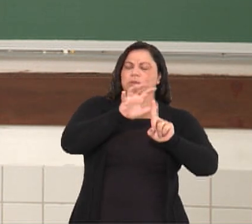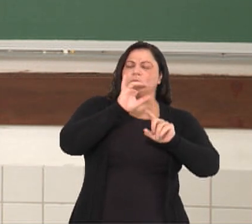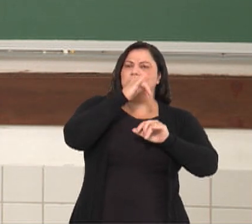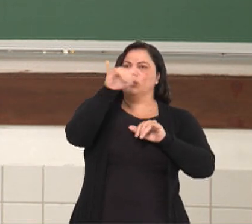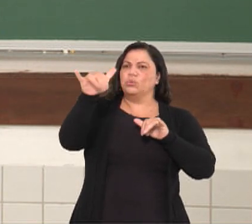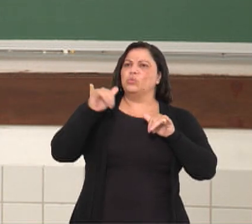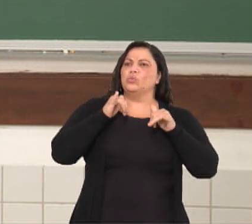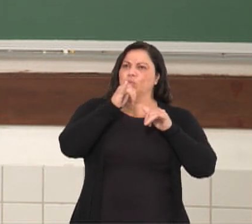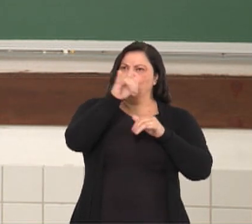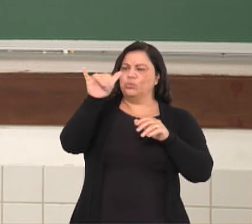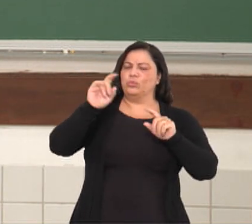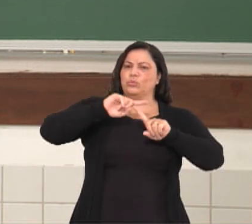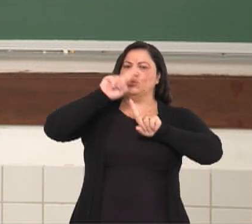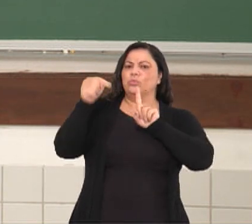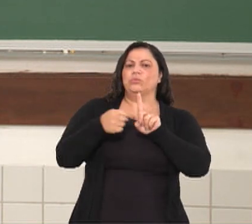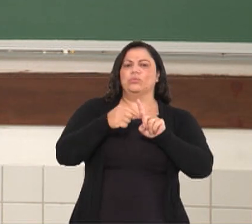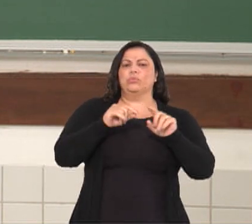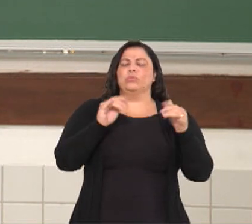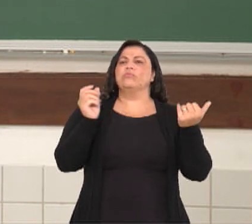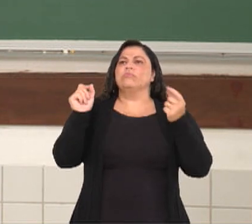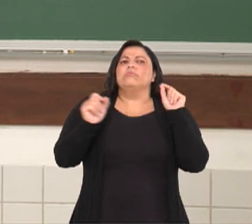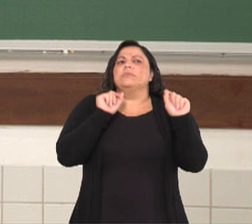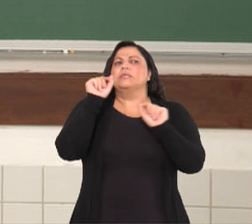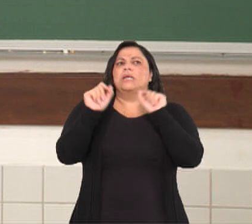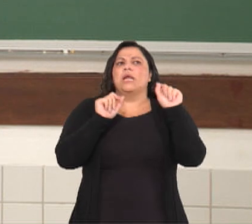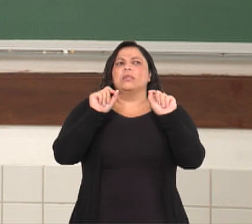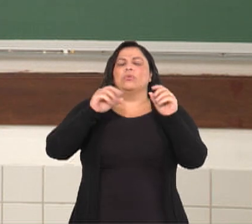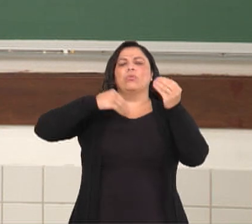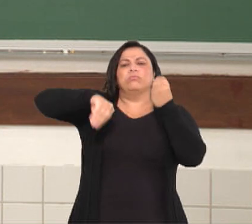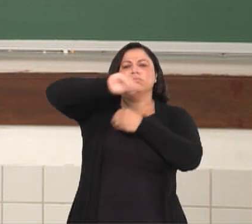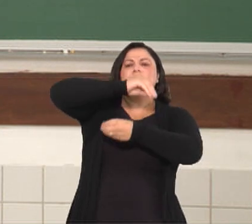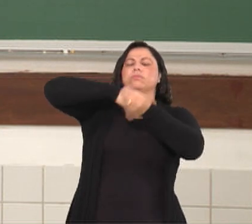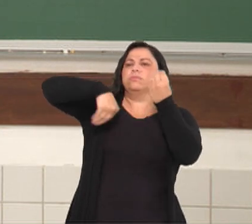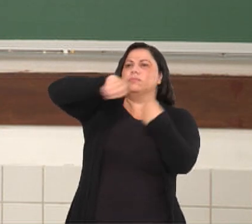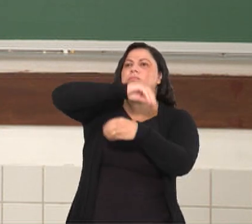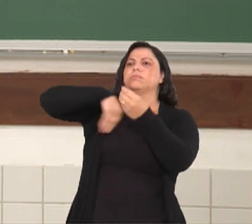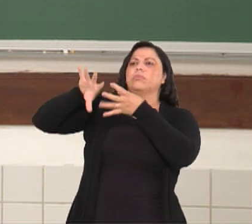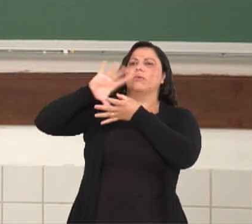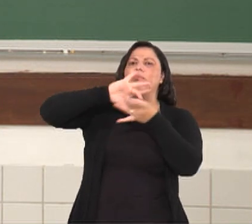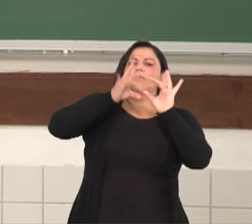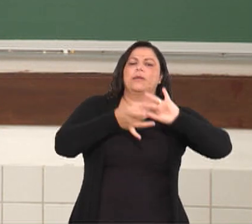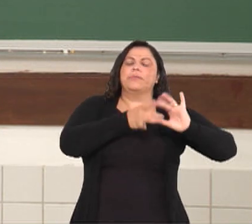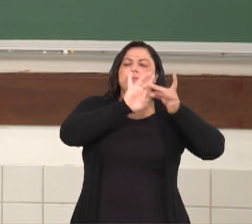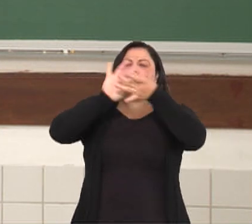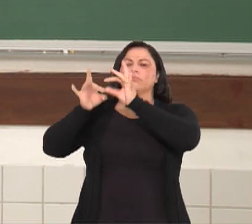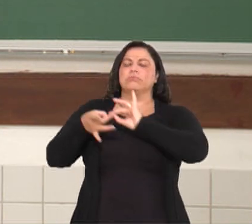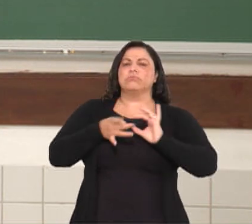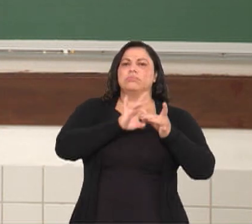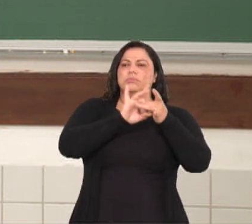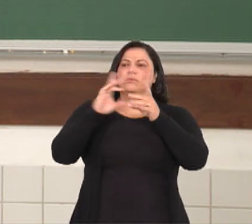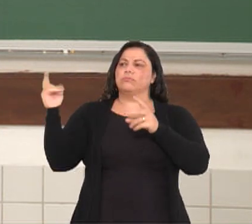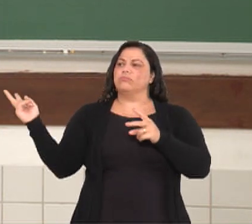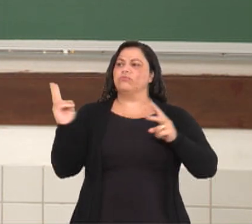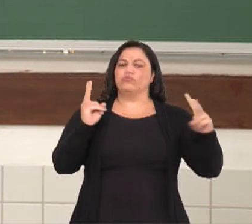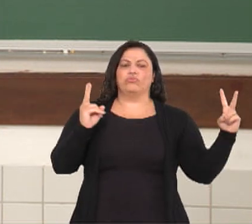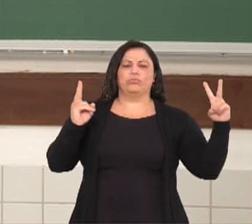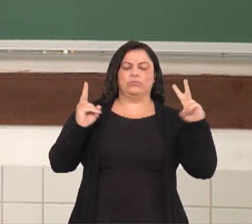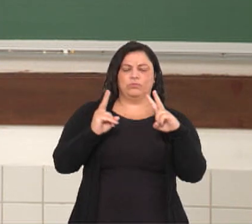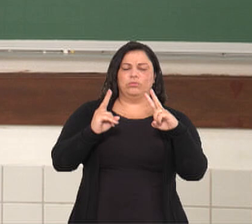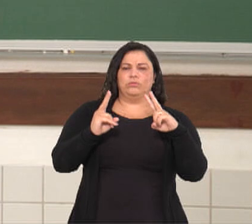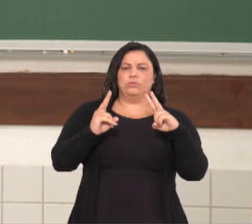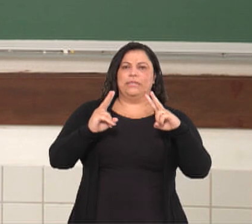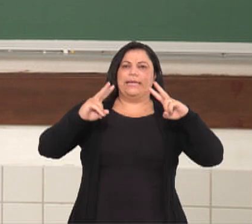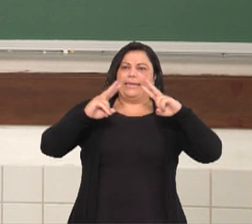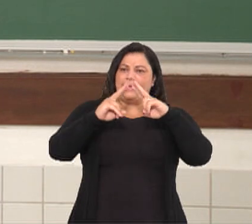eletricamente e essa influência faz com que ocorra uma interação com uma segunda carga elétrica que esteja ali